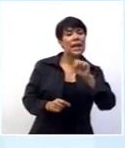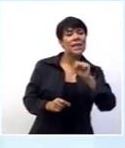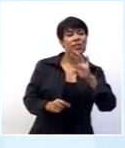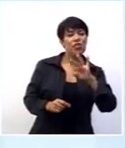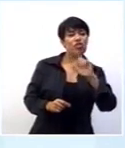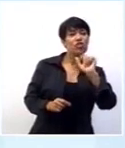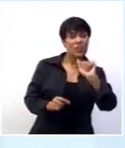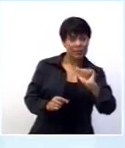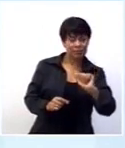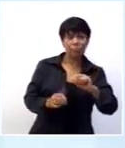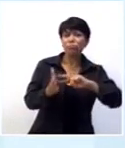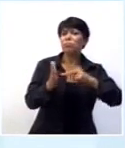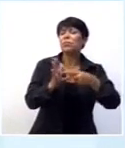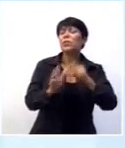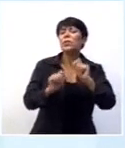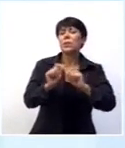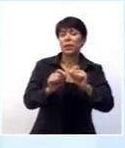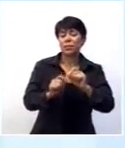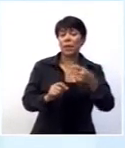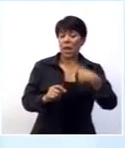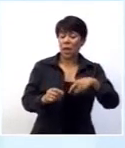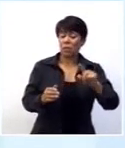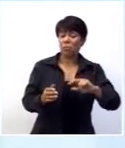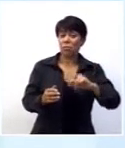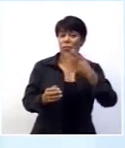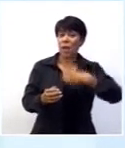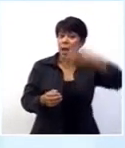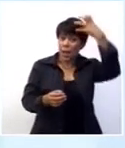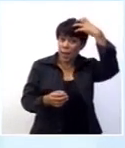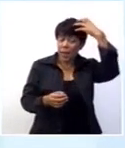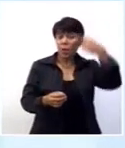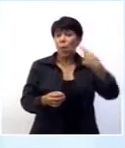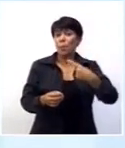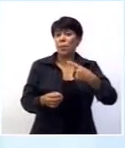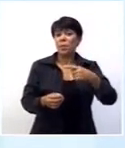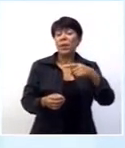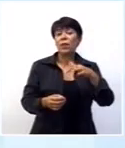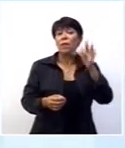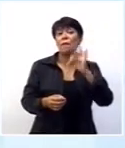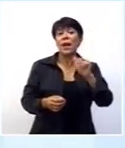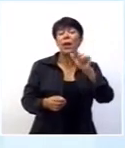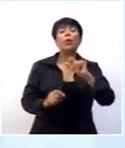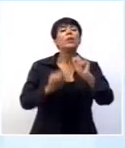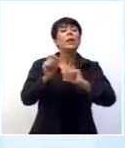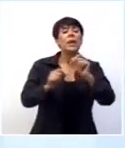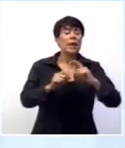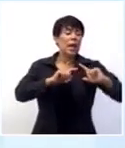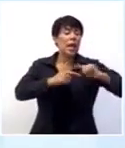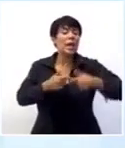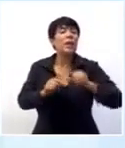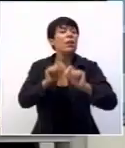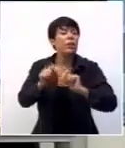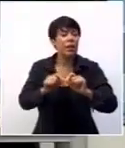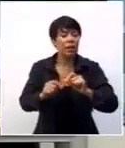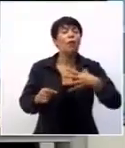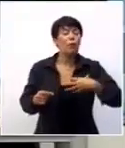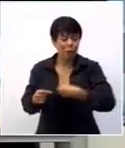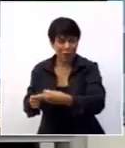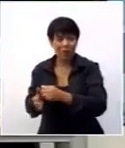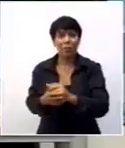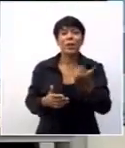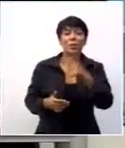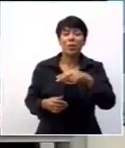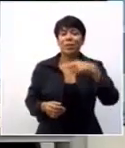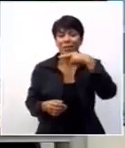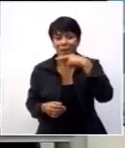seguinte, o Menes se torna rei e primeiro o faraó. Quem que vai herdar o trono dele? O filho dele e depois o